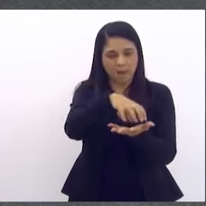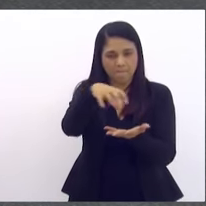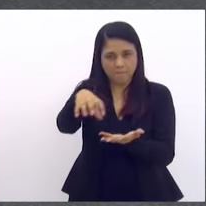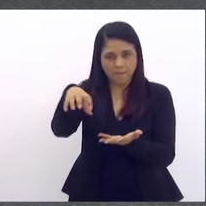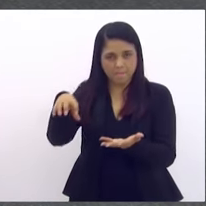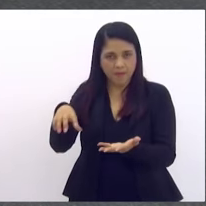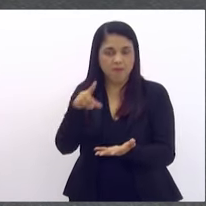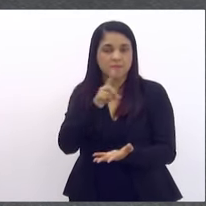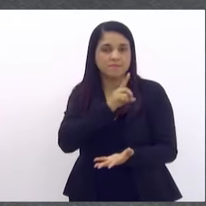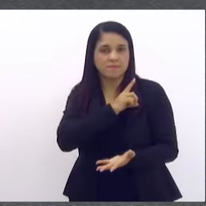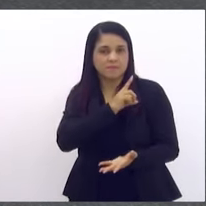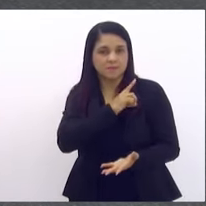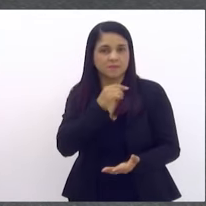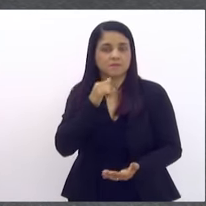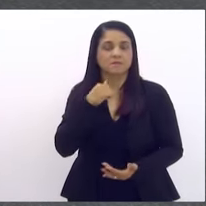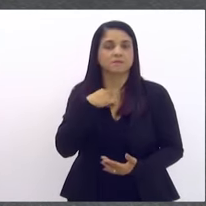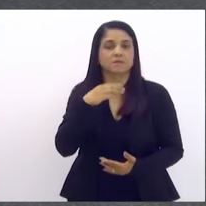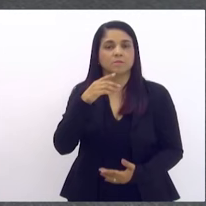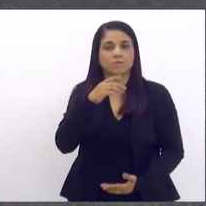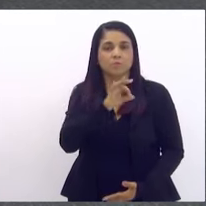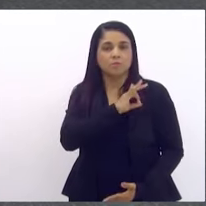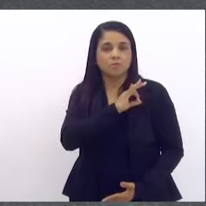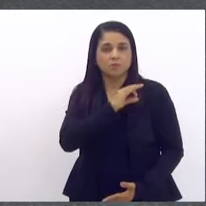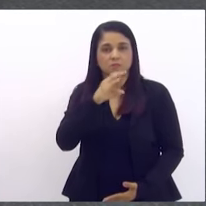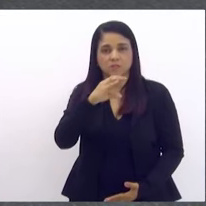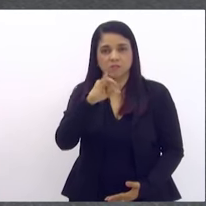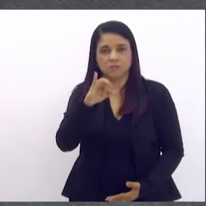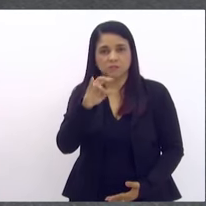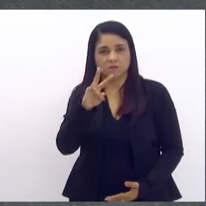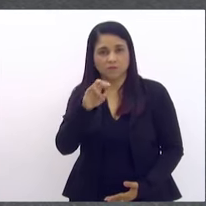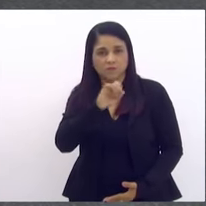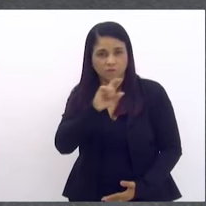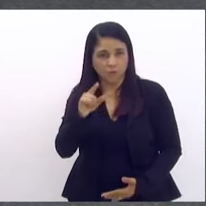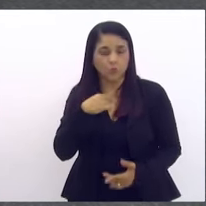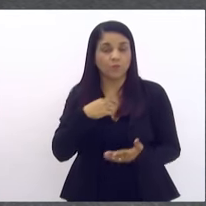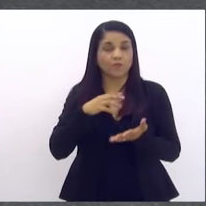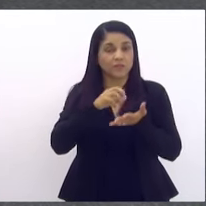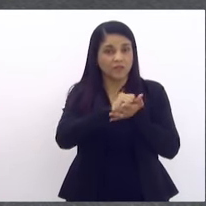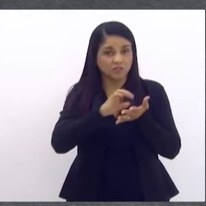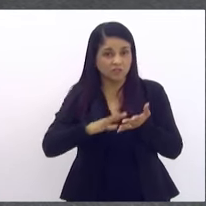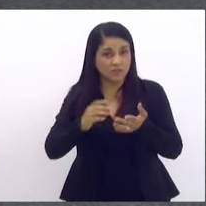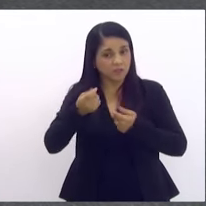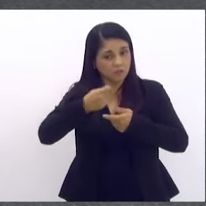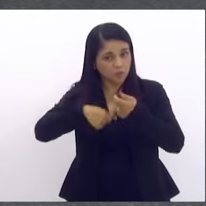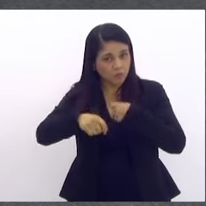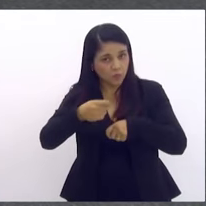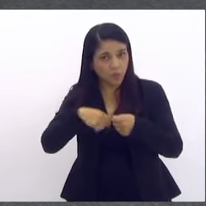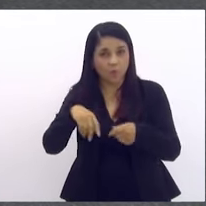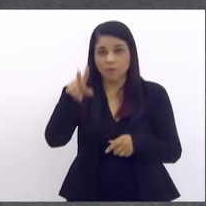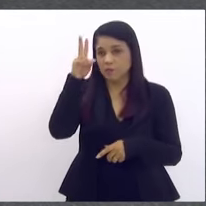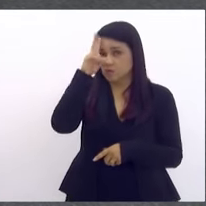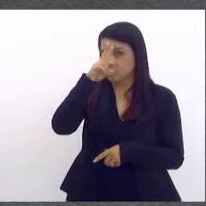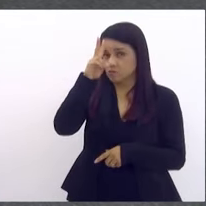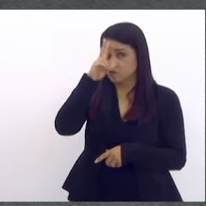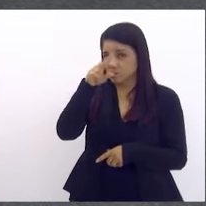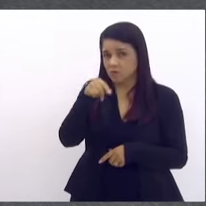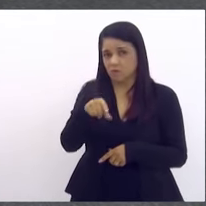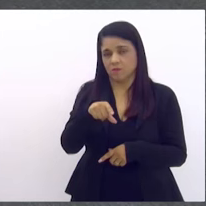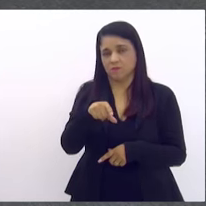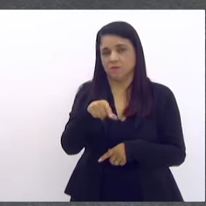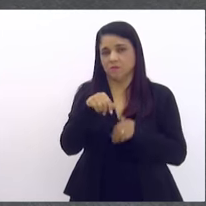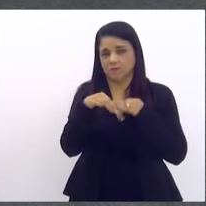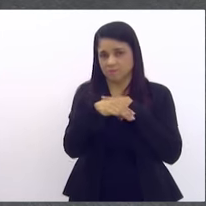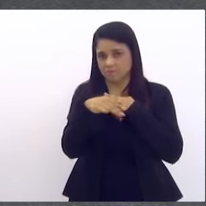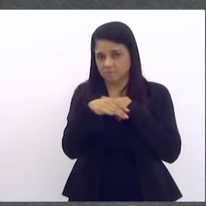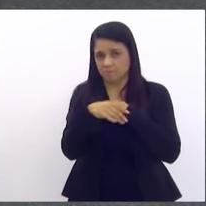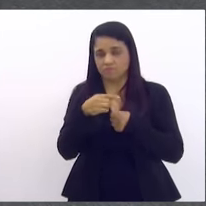representa no contexto daquela região pela sua atividade econômica pela sua história eu acho que é